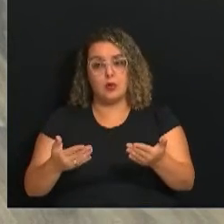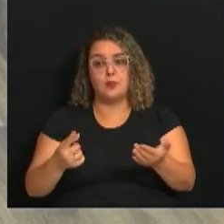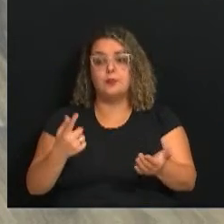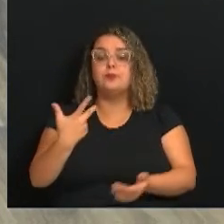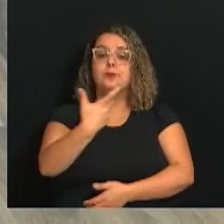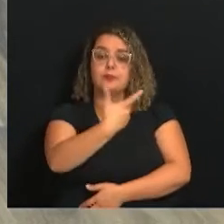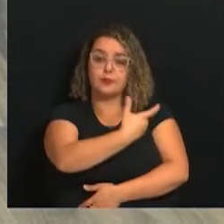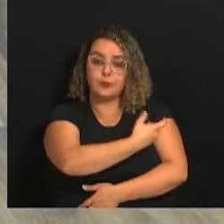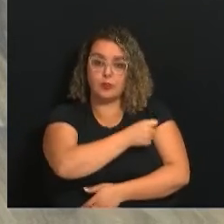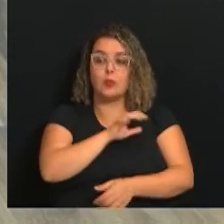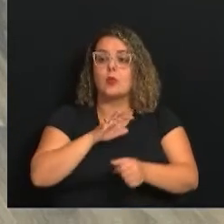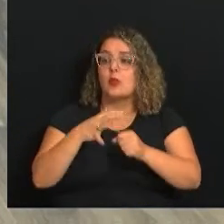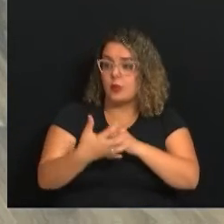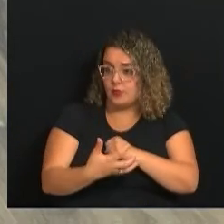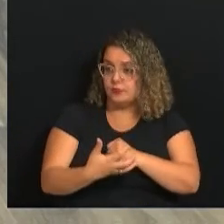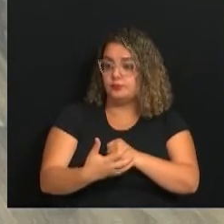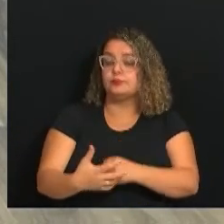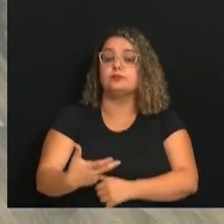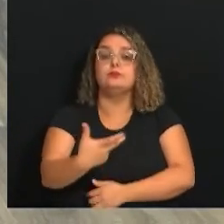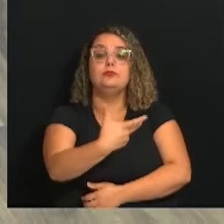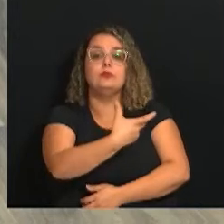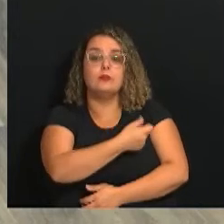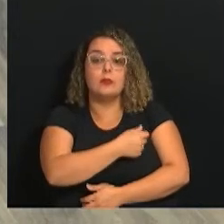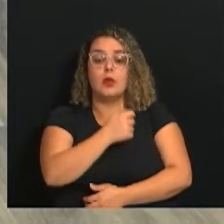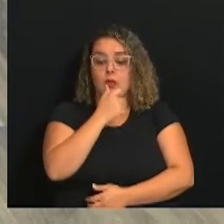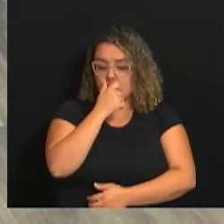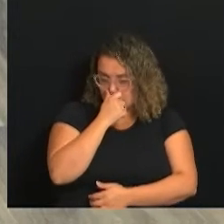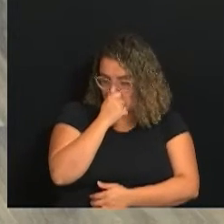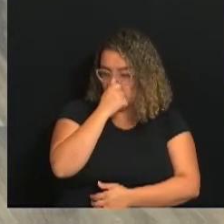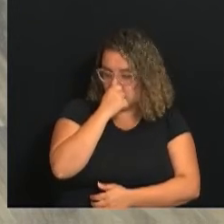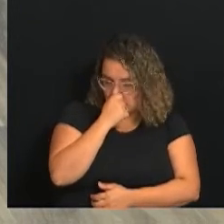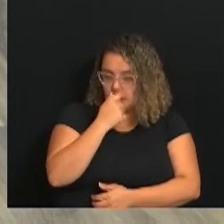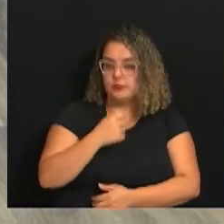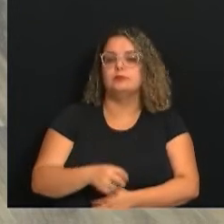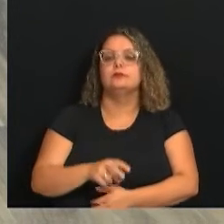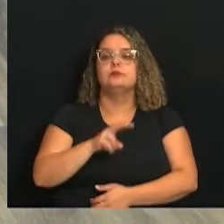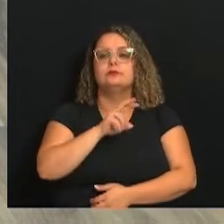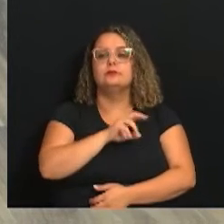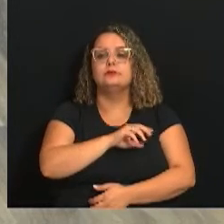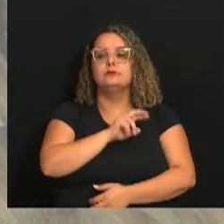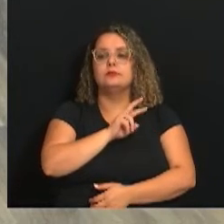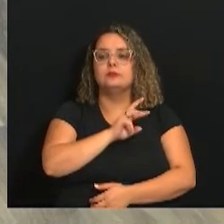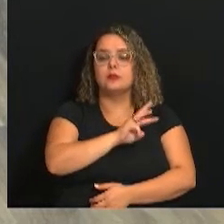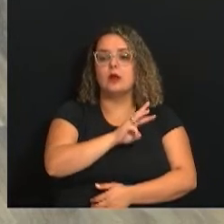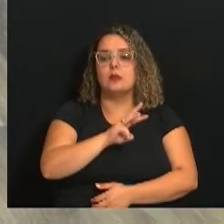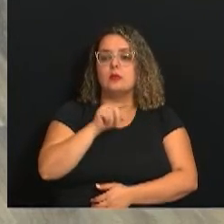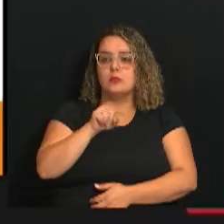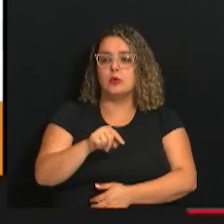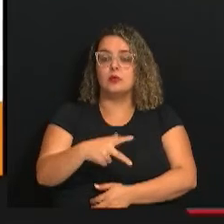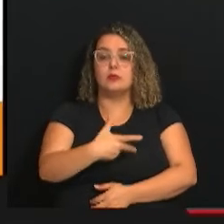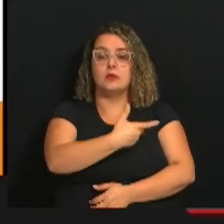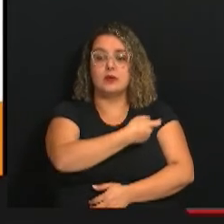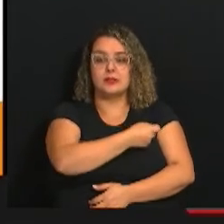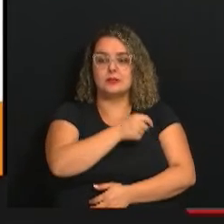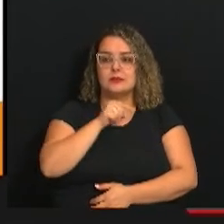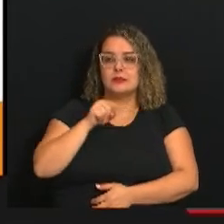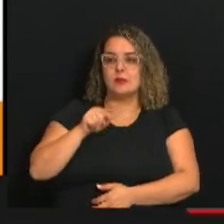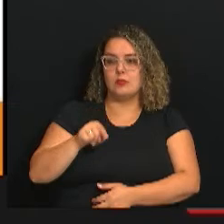ocupados. Já nas UTIs infantis, também com as doenças respiratórias, agora a gente lembra que começa essa fase, olha, nós